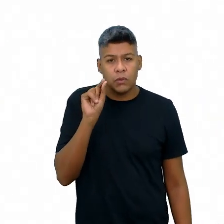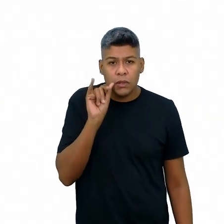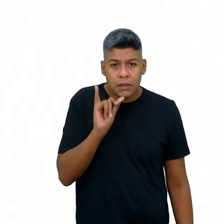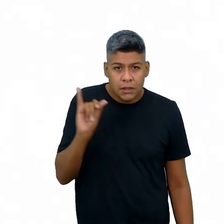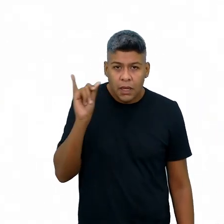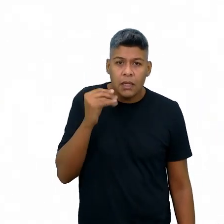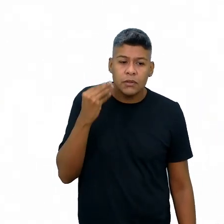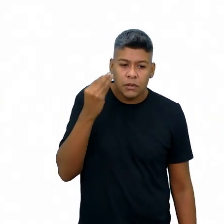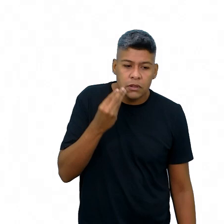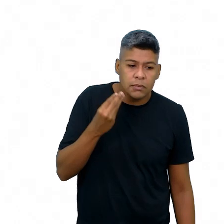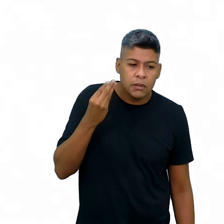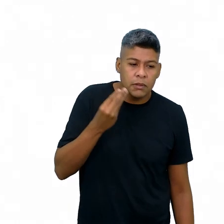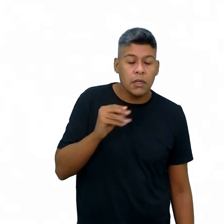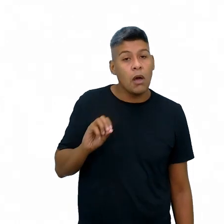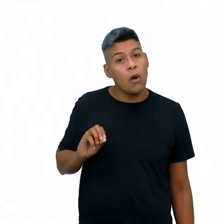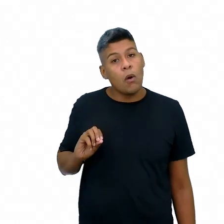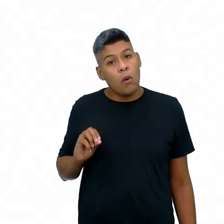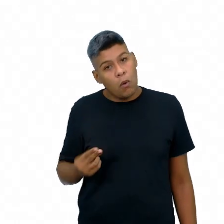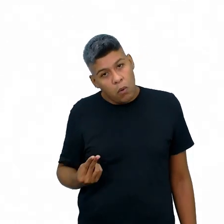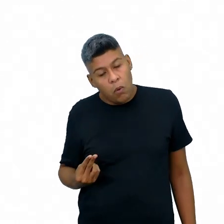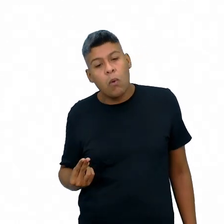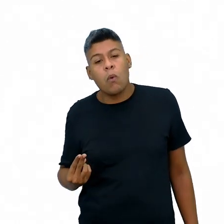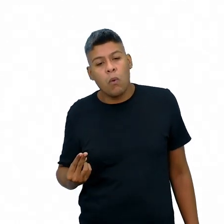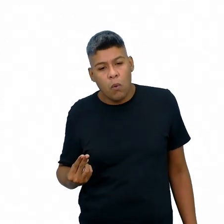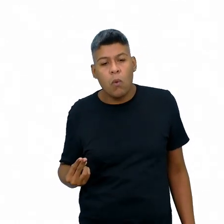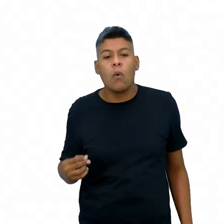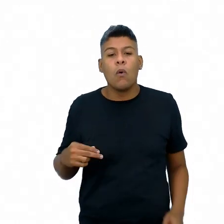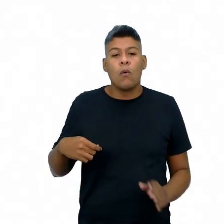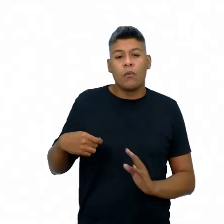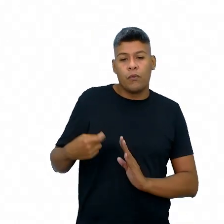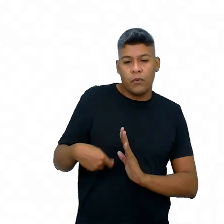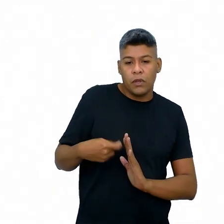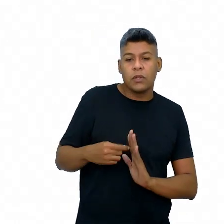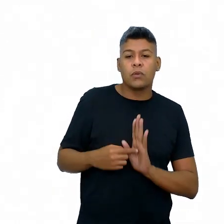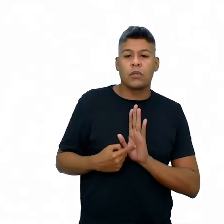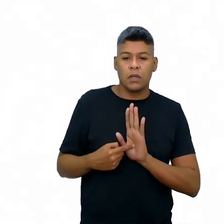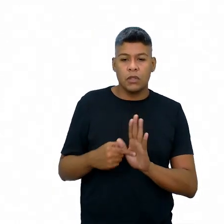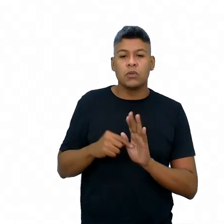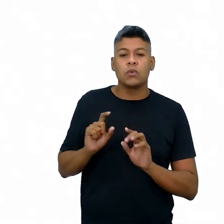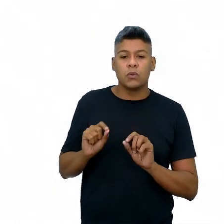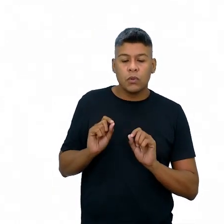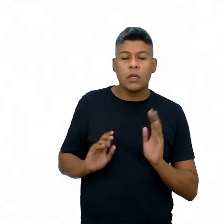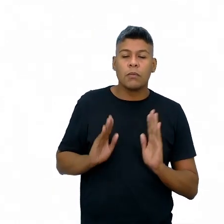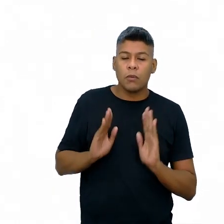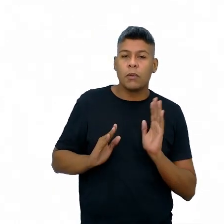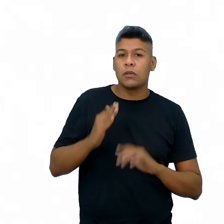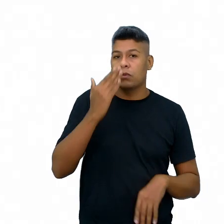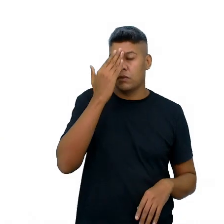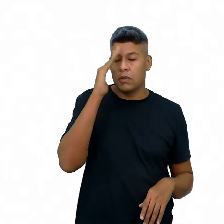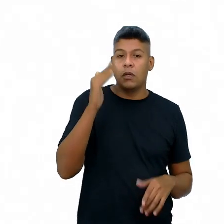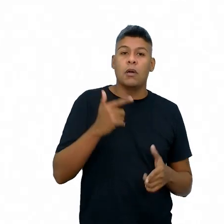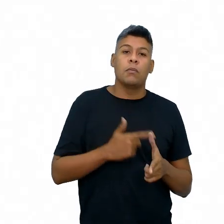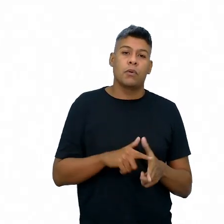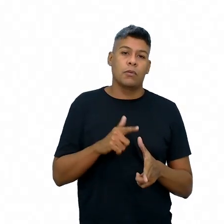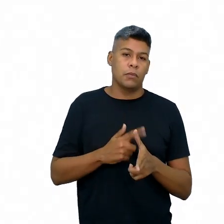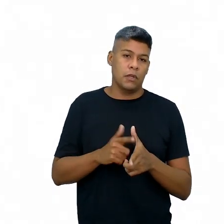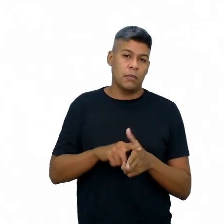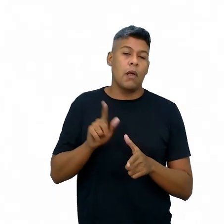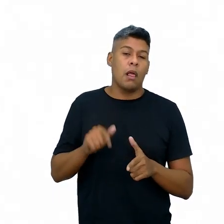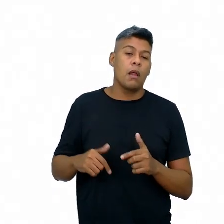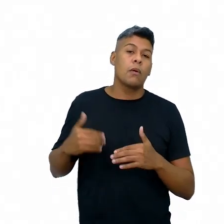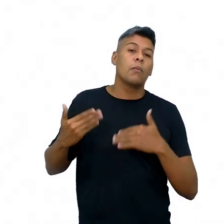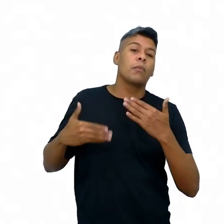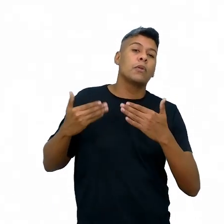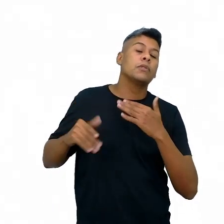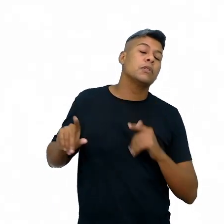dados experimentais ou empíricos que ajudem, né, nesse momento de compreensão do problema. É um